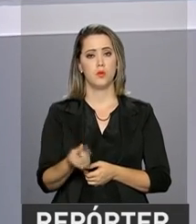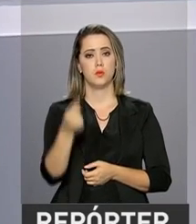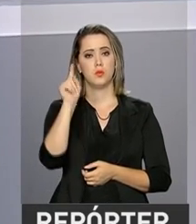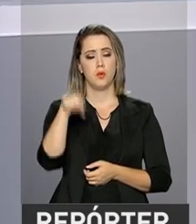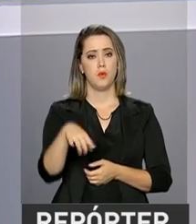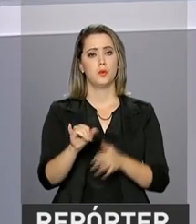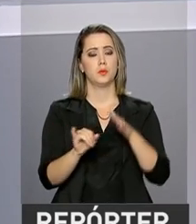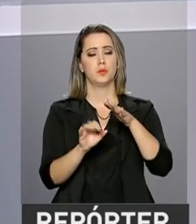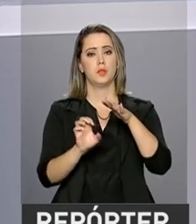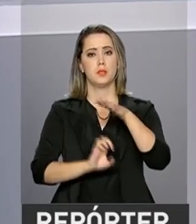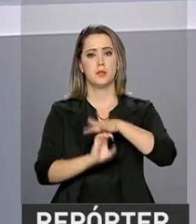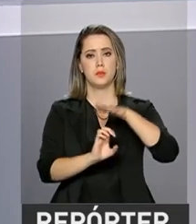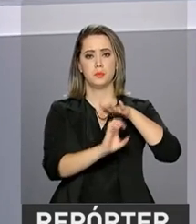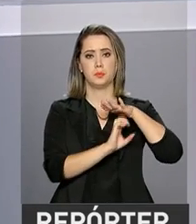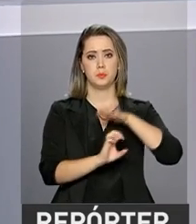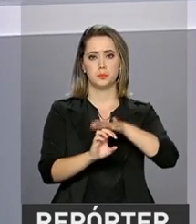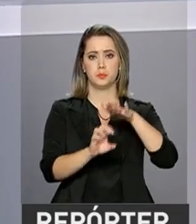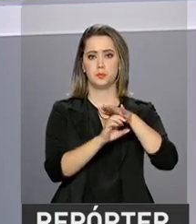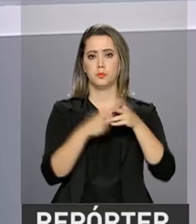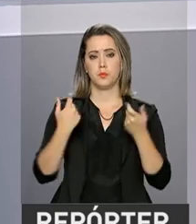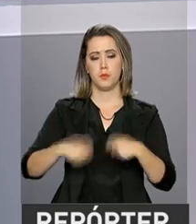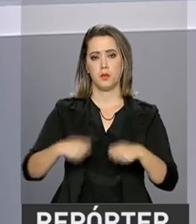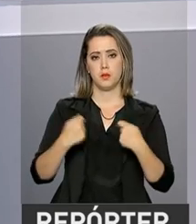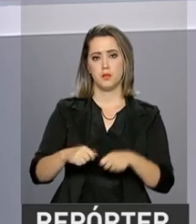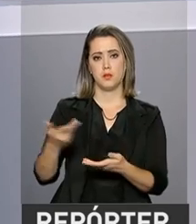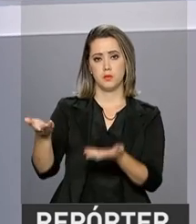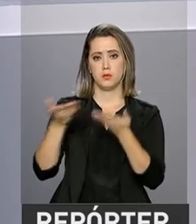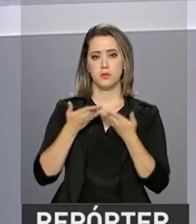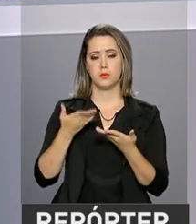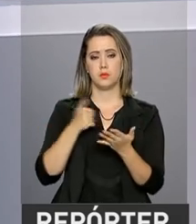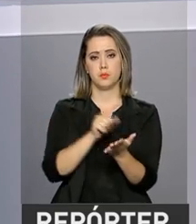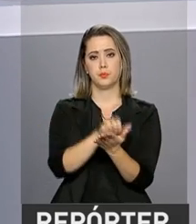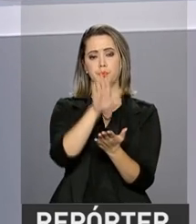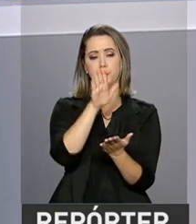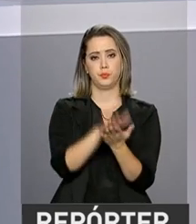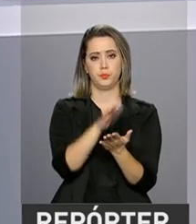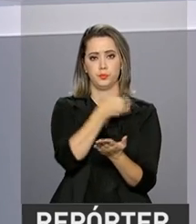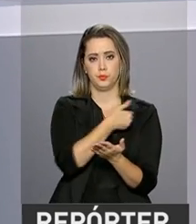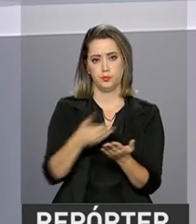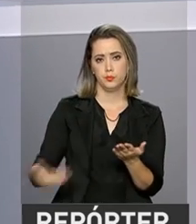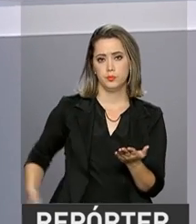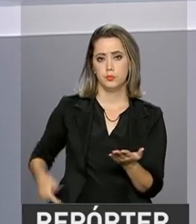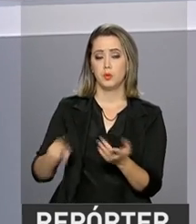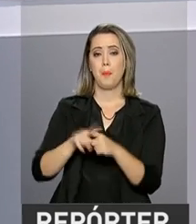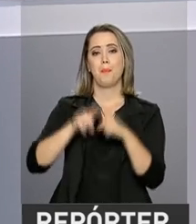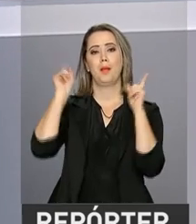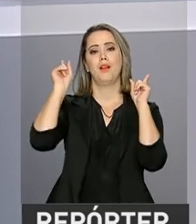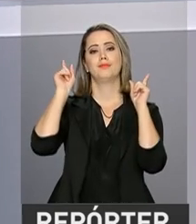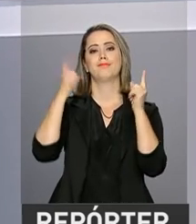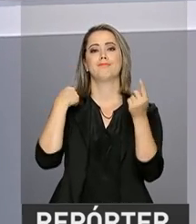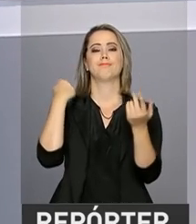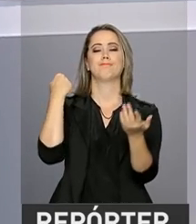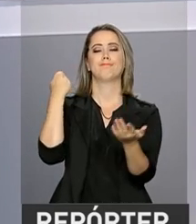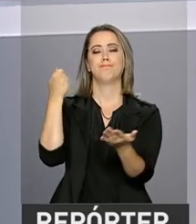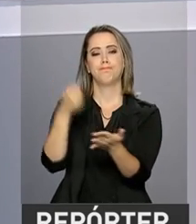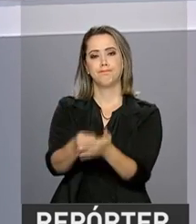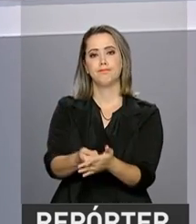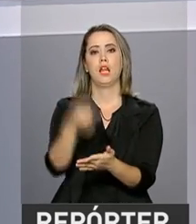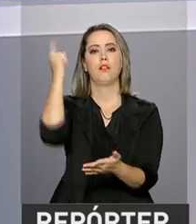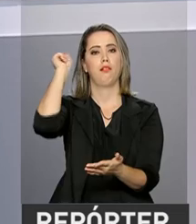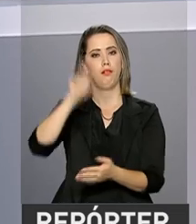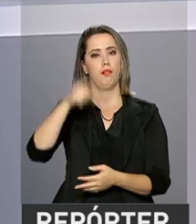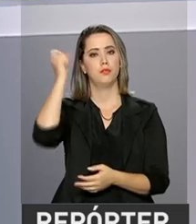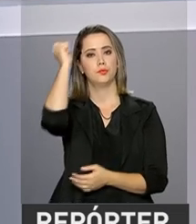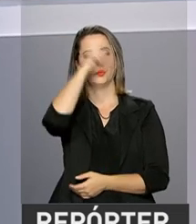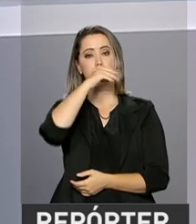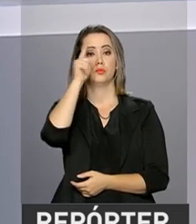autarquias e Fundações federais deveriam receber de multas aplicadas pelo governo mas cobrar os devedores não é tarefa